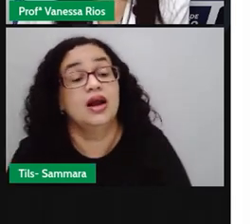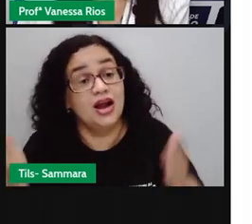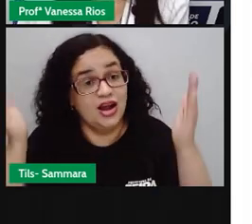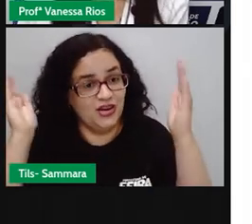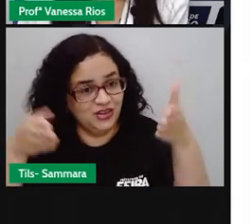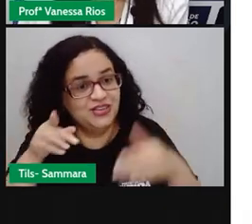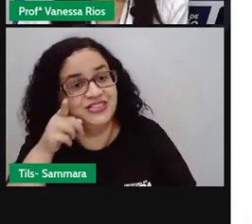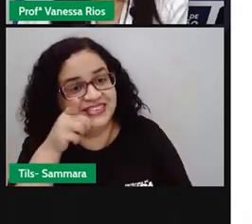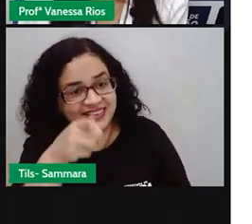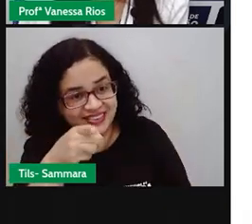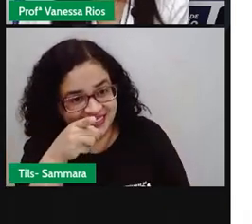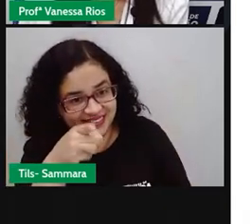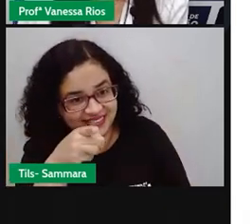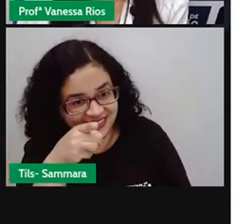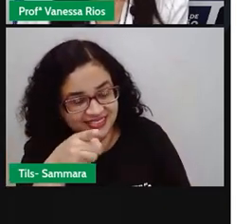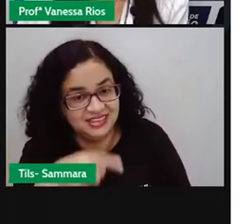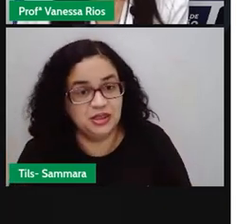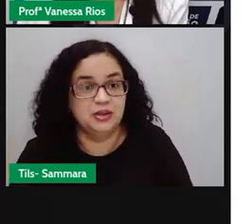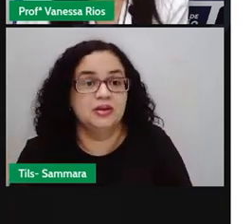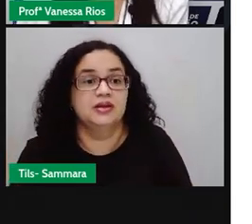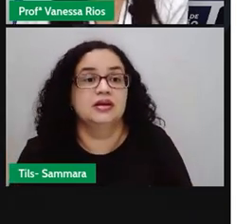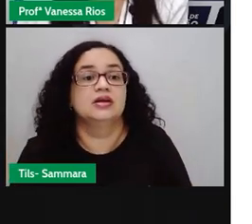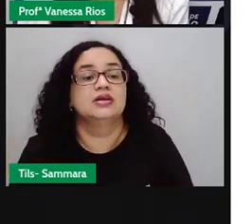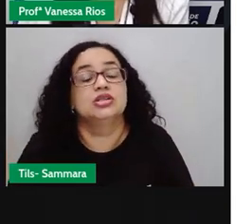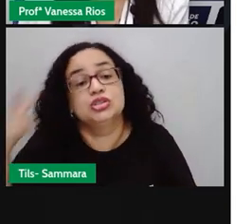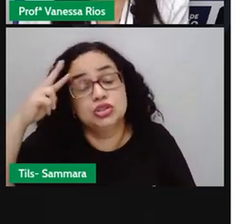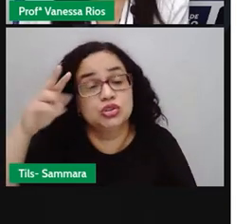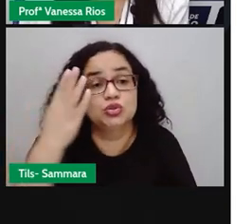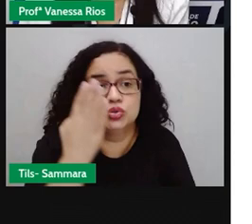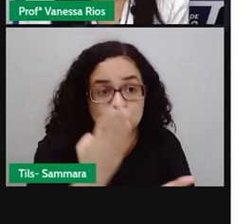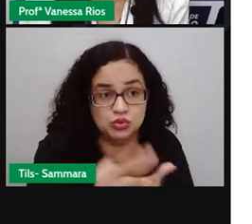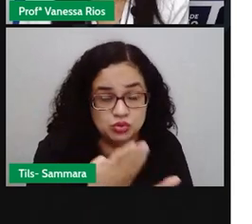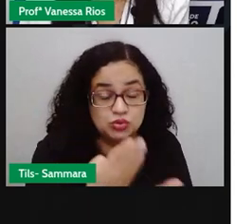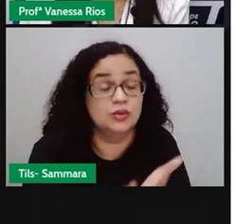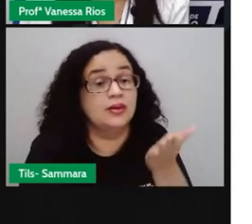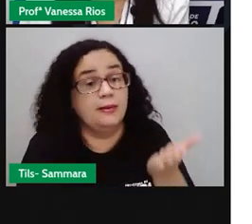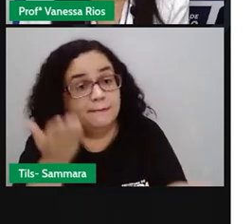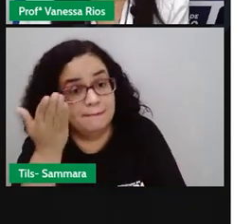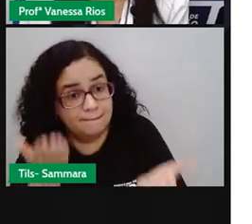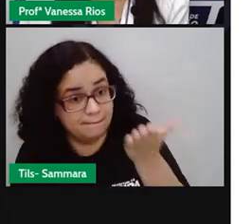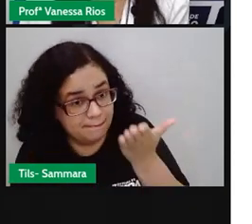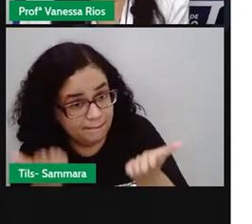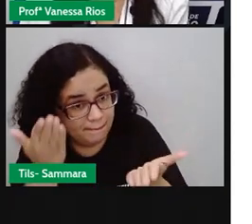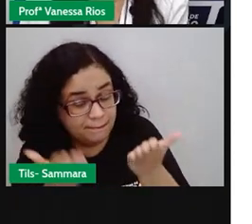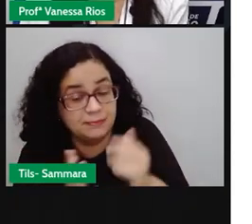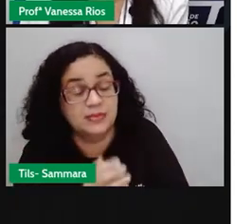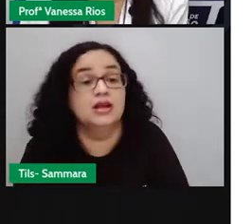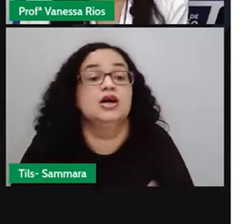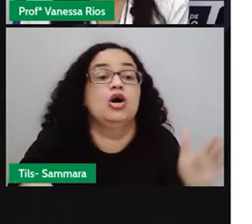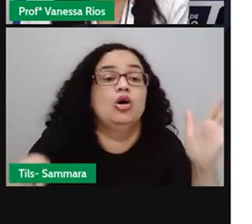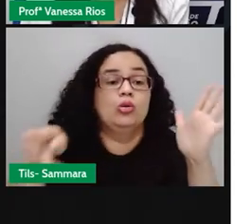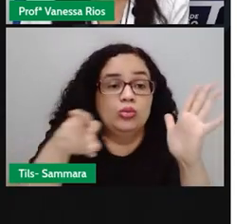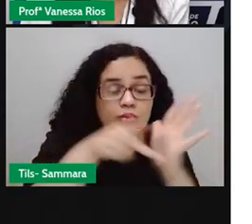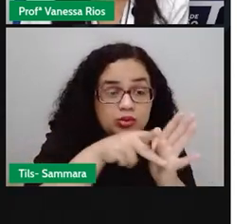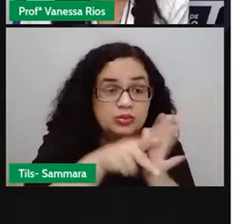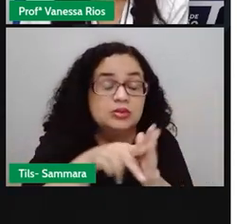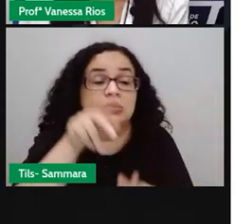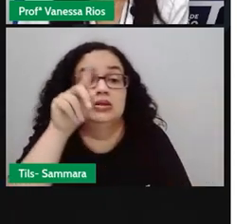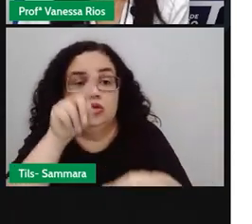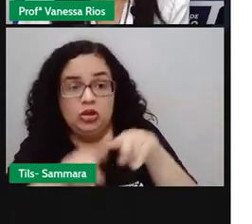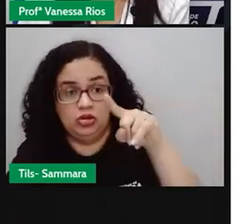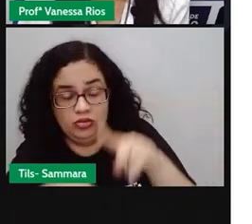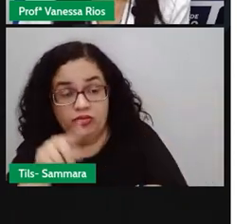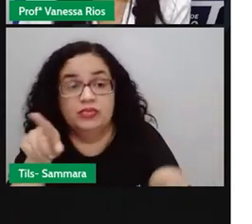E aí agora é com você, né? Diante do que a gente estudou sobre densidade, sobre essa propriedade aí dos